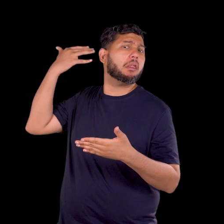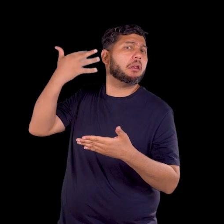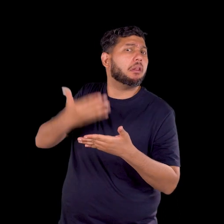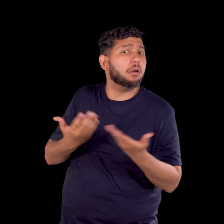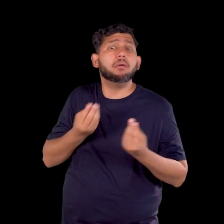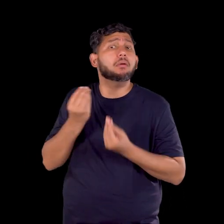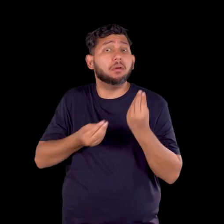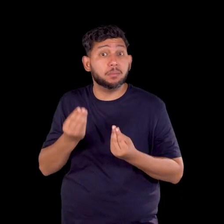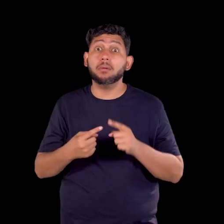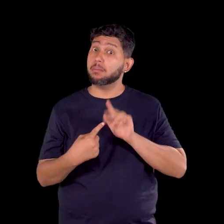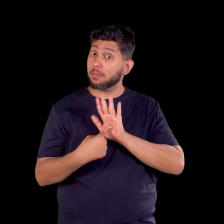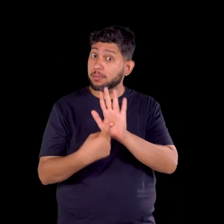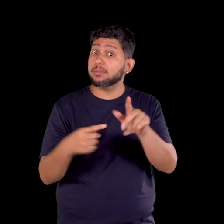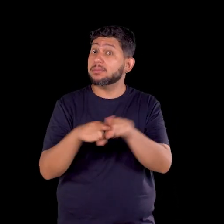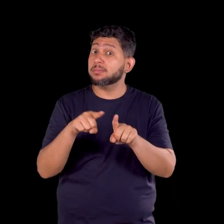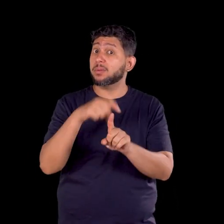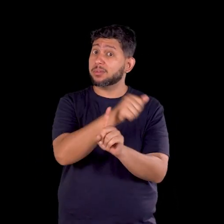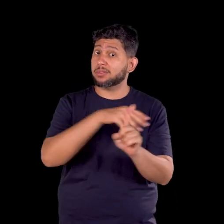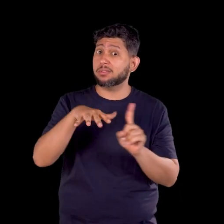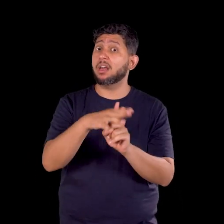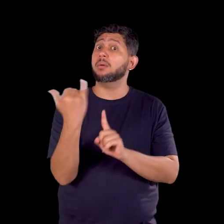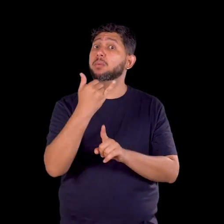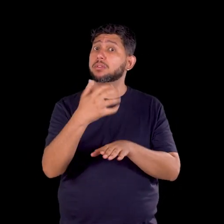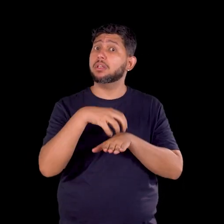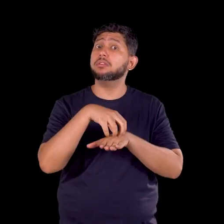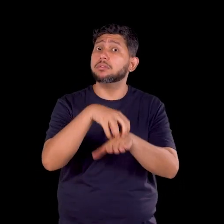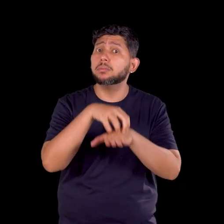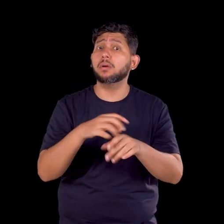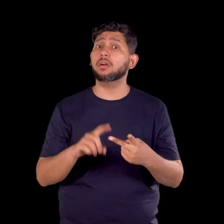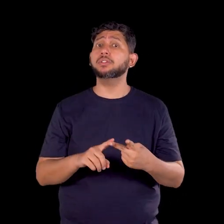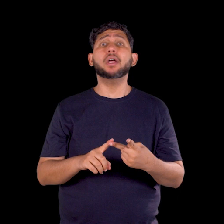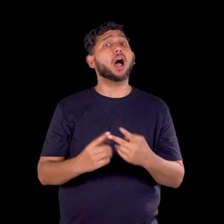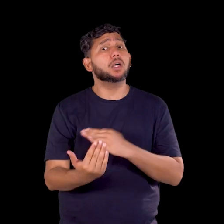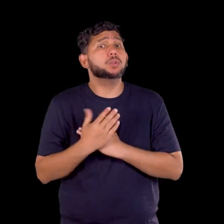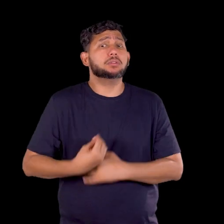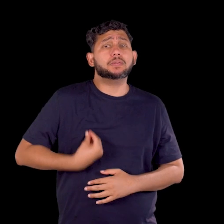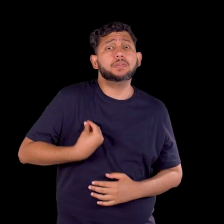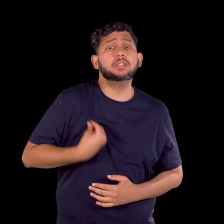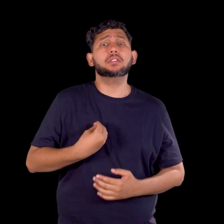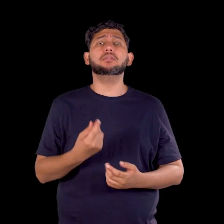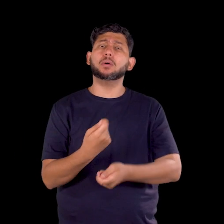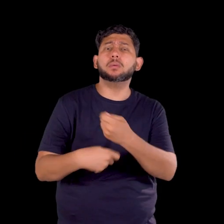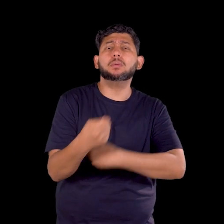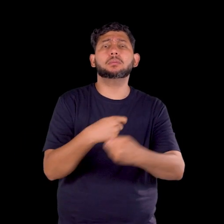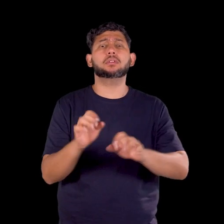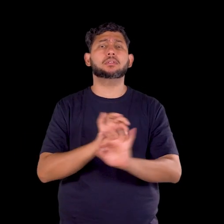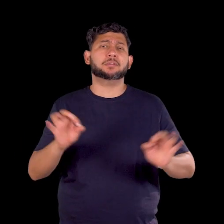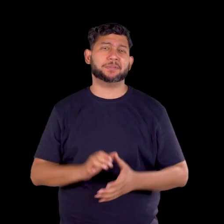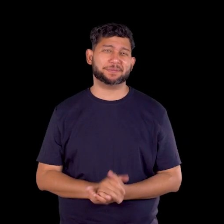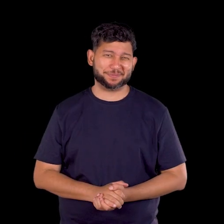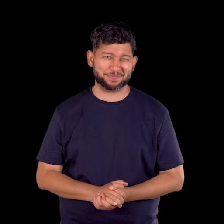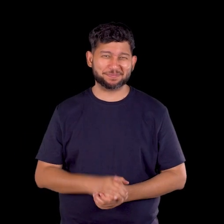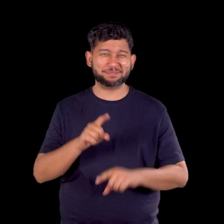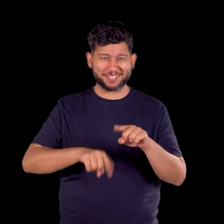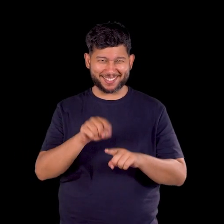debate a importância da mobilidade para a sociedade, a economia e a qualidade de vida. O segundo material é a